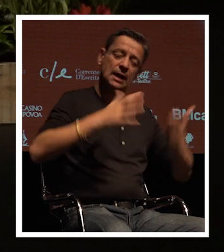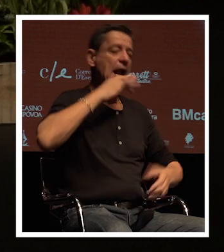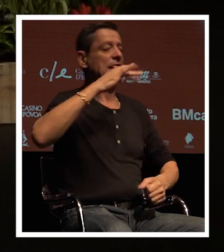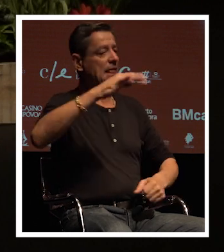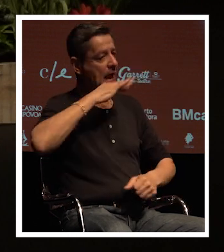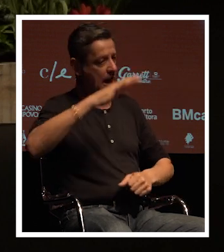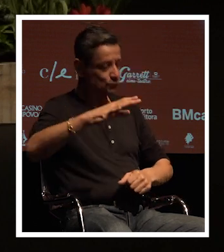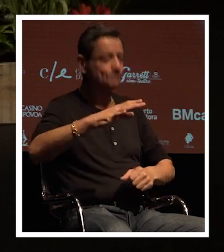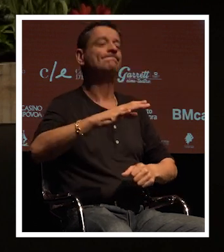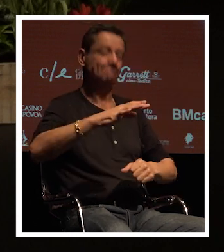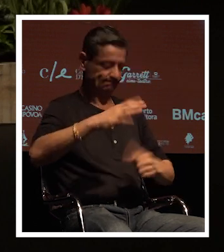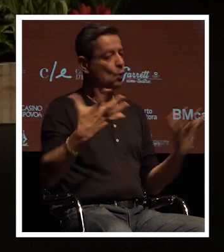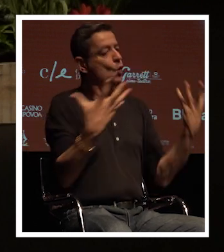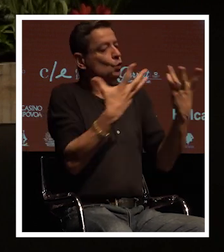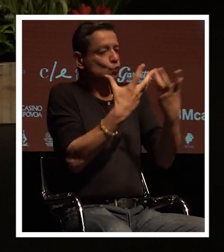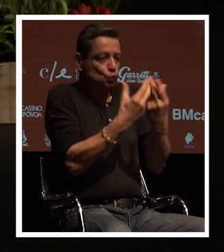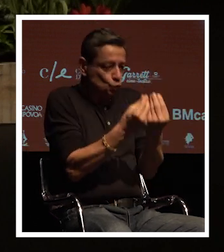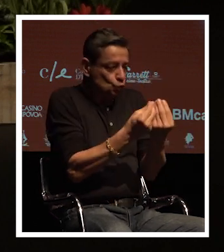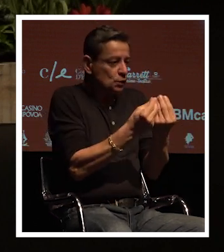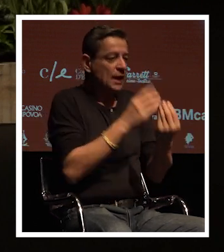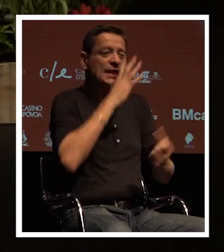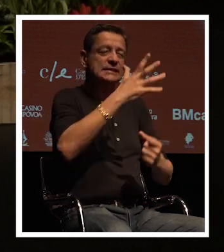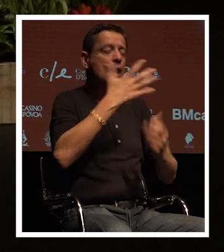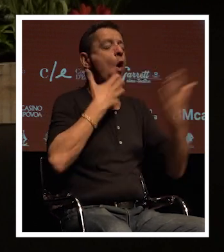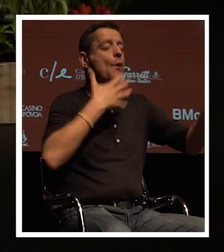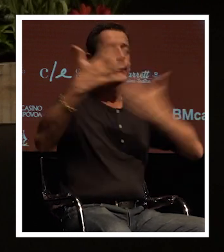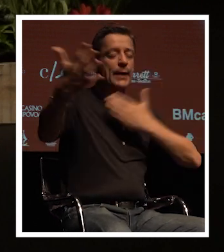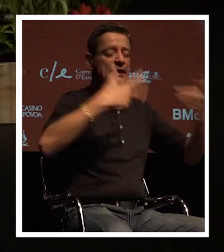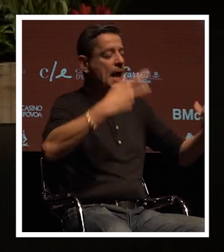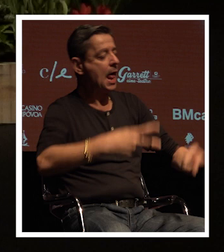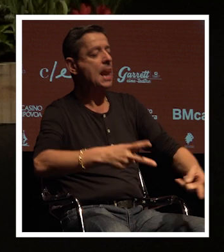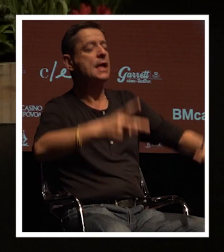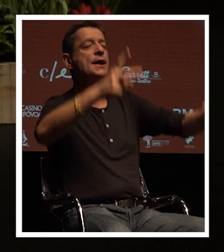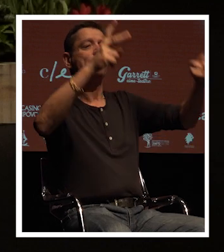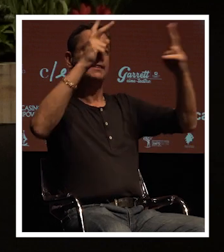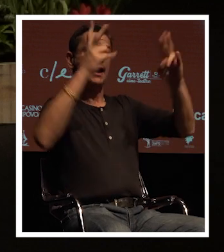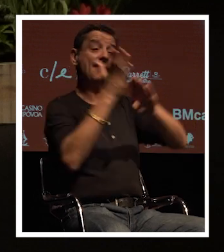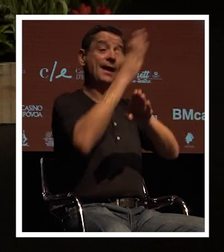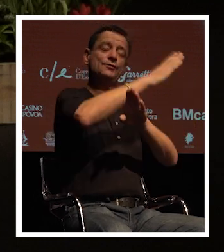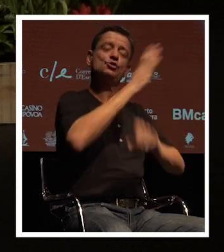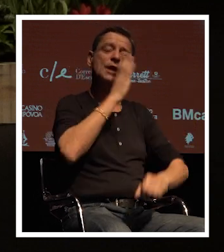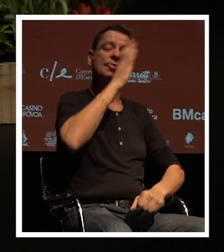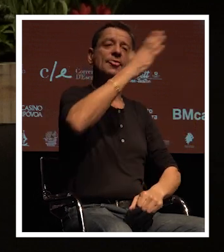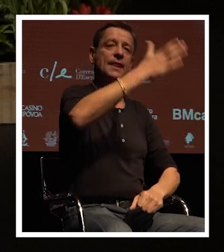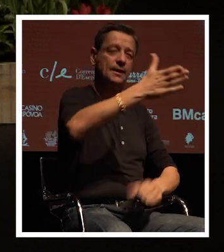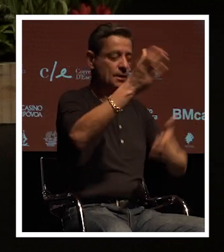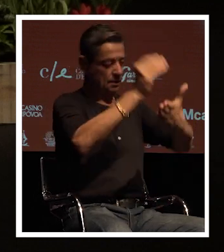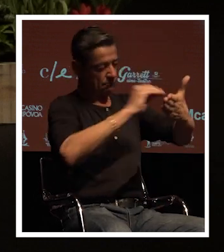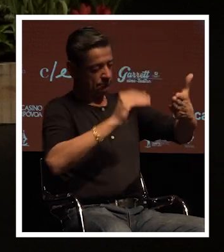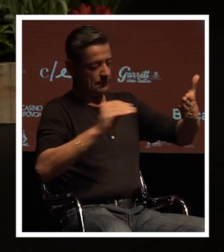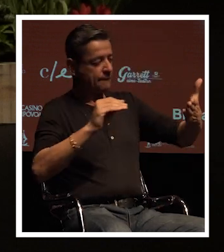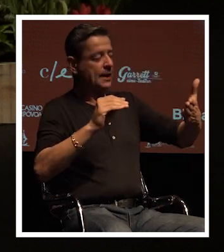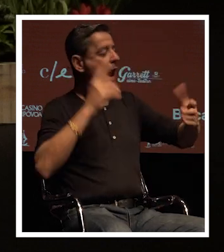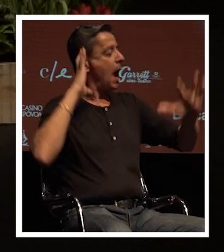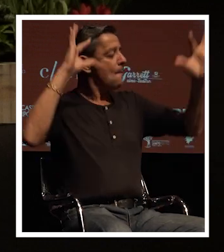se conspiraram juntos para dizer ao vento a liberdade antes dela poder ser dita escrevem a música